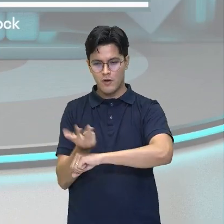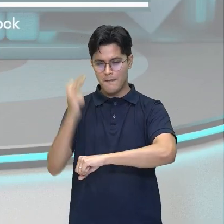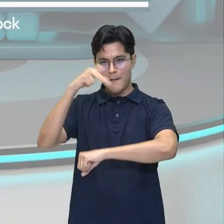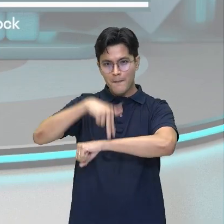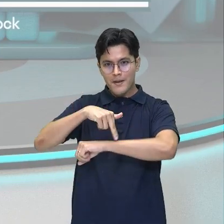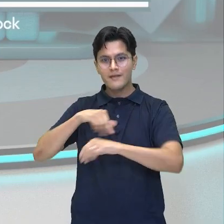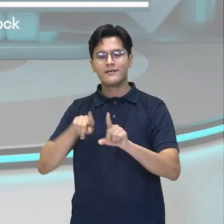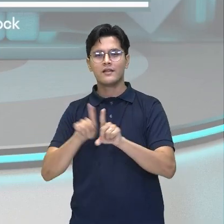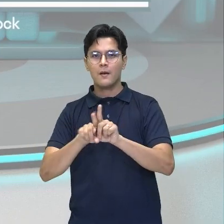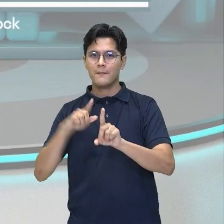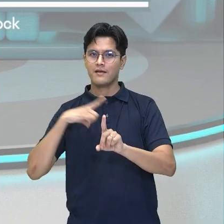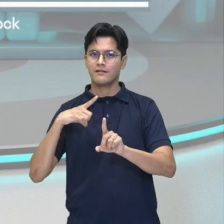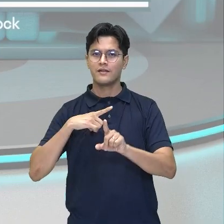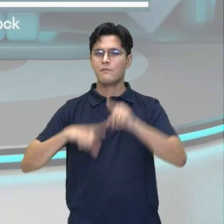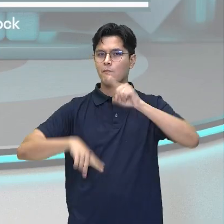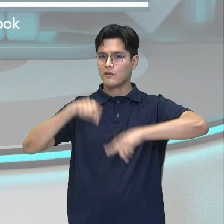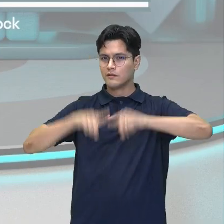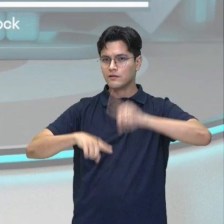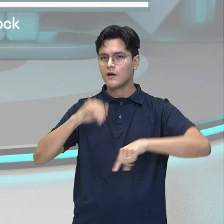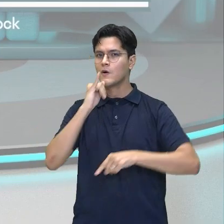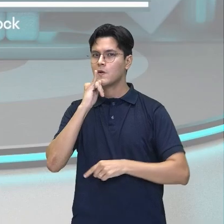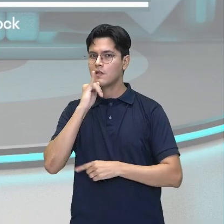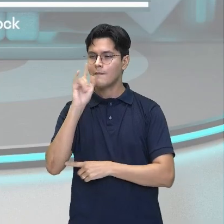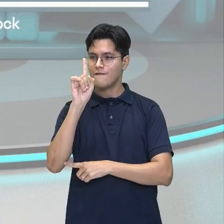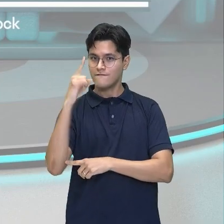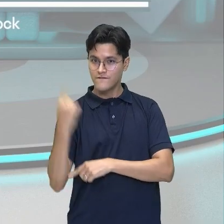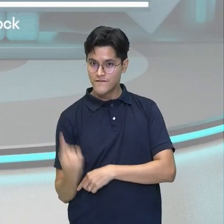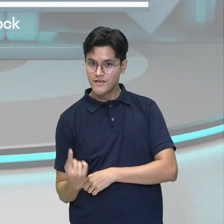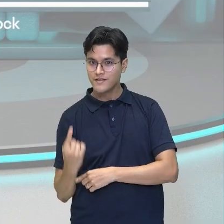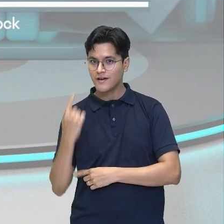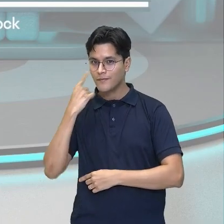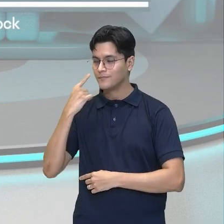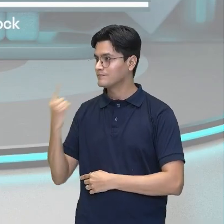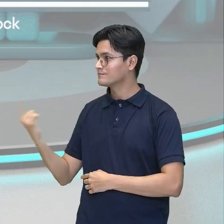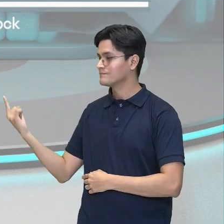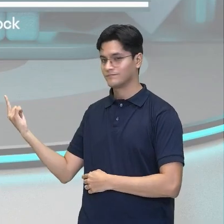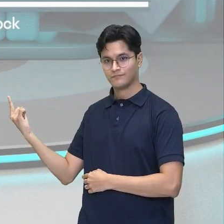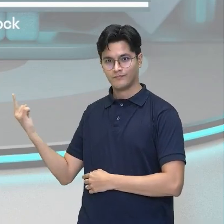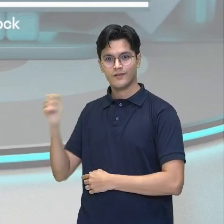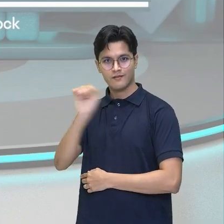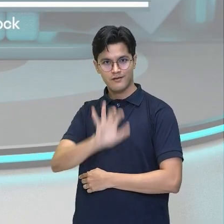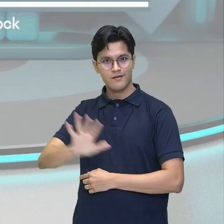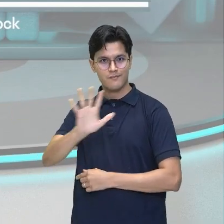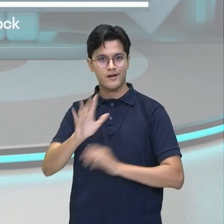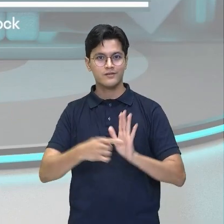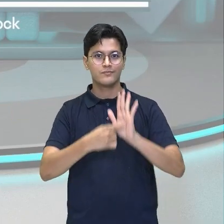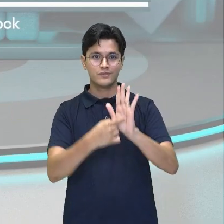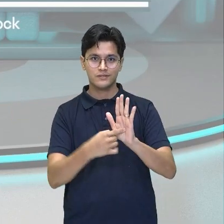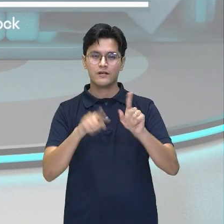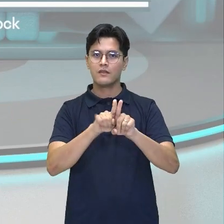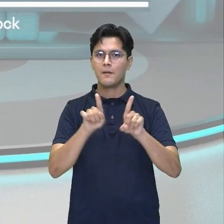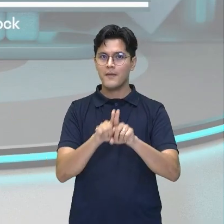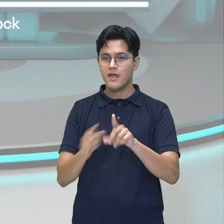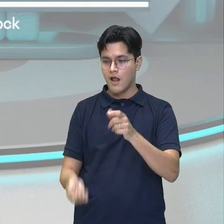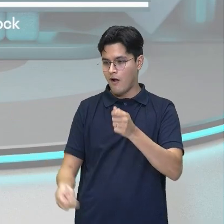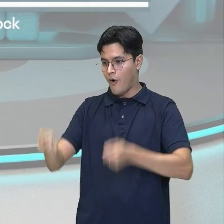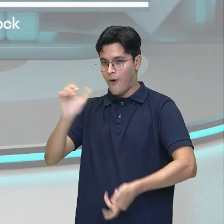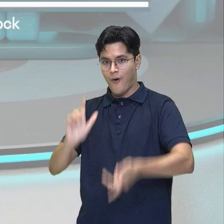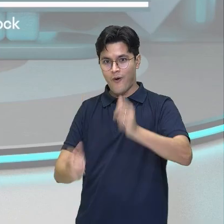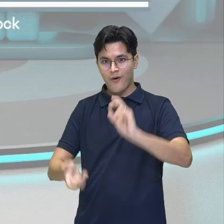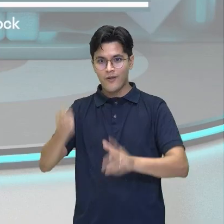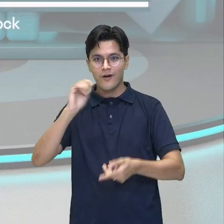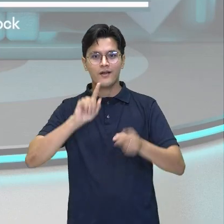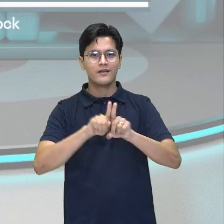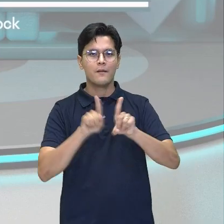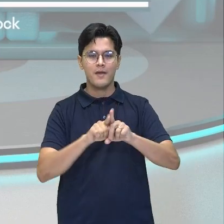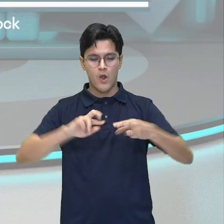vai ter a presença de elementos como a fita, que está representada aí na imagem, massas, corda, né? Então são elementos